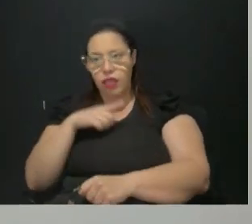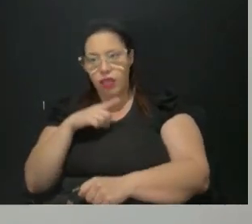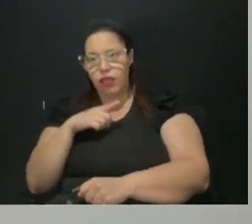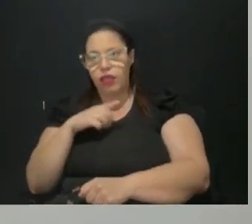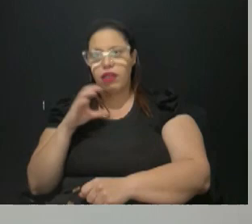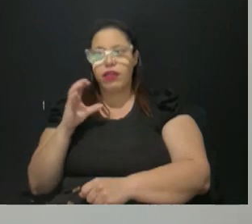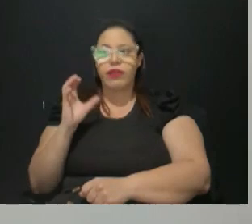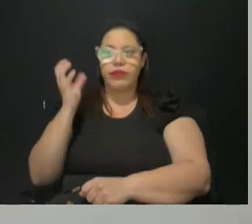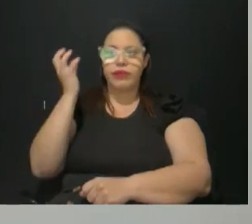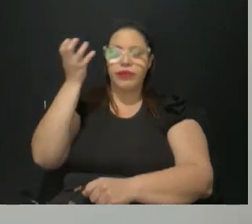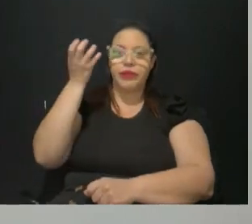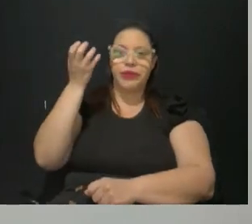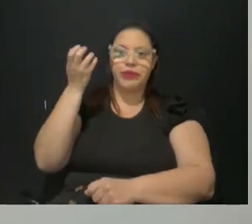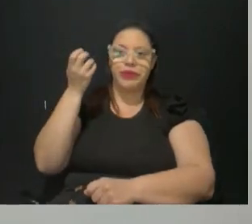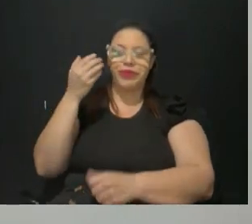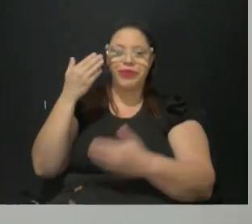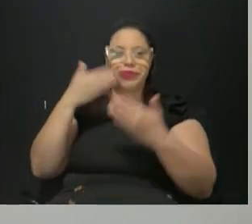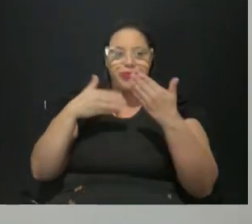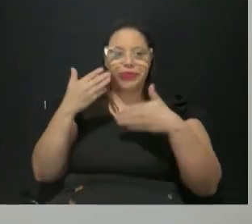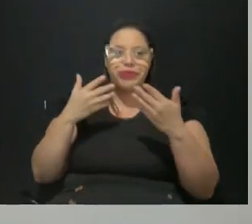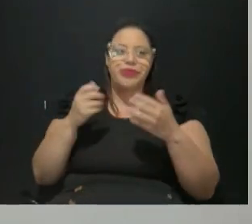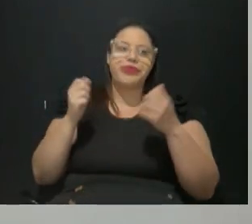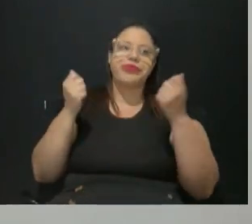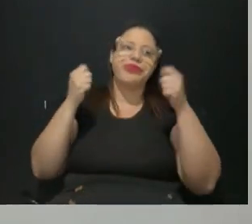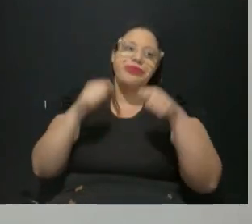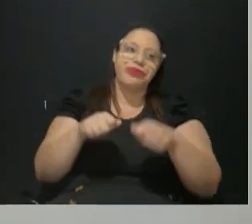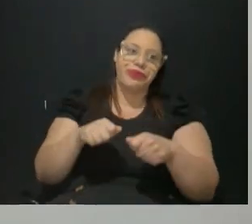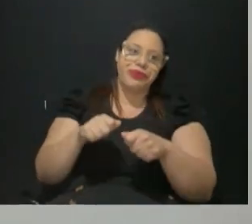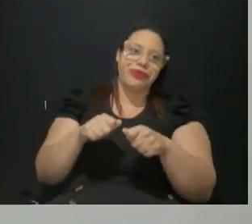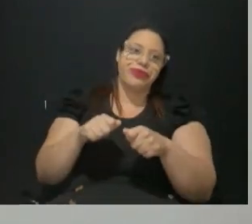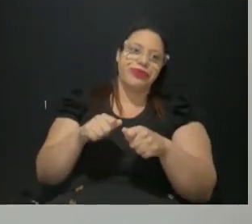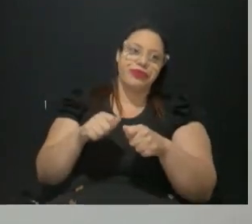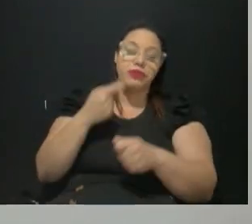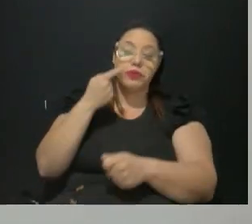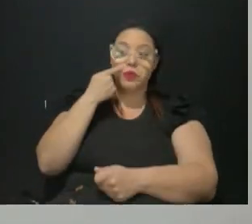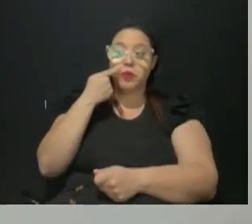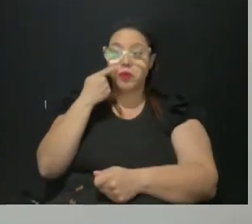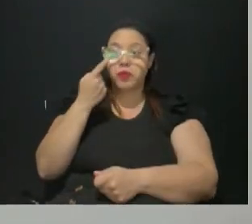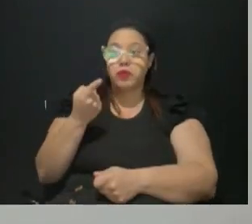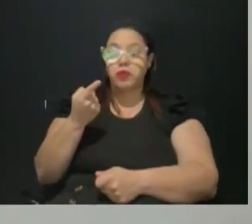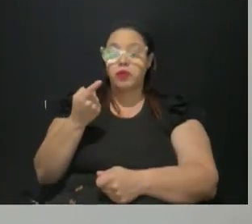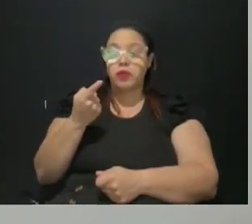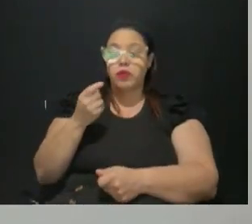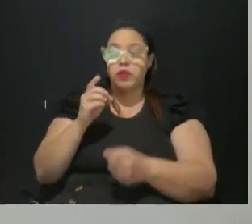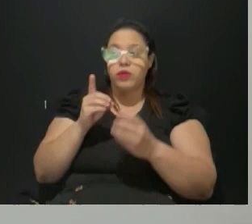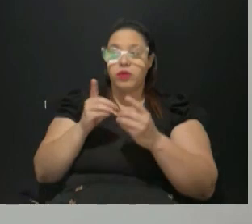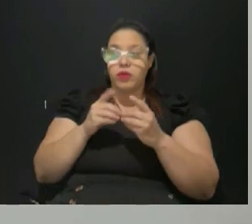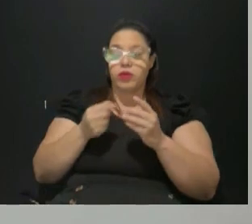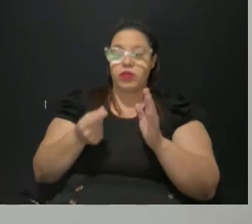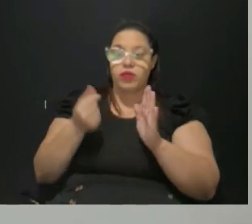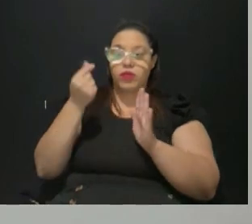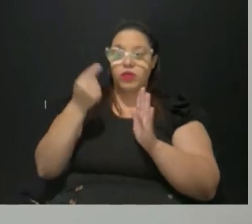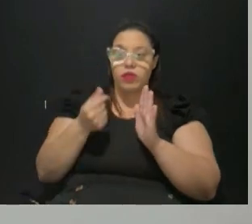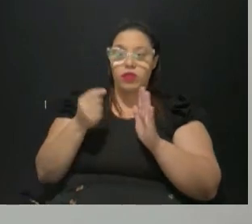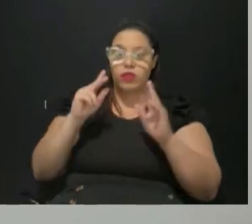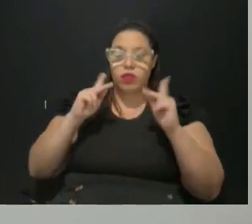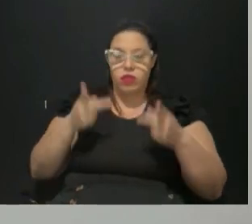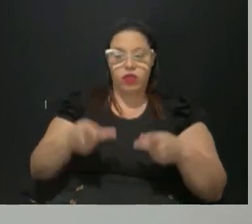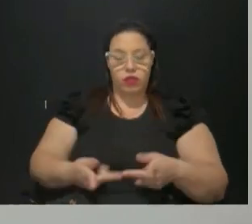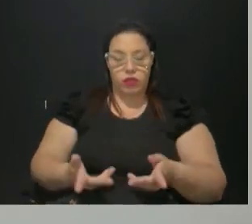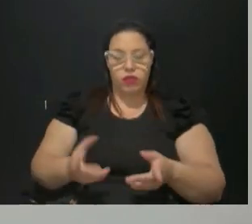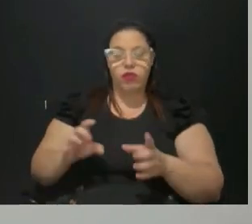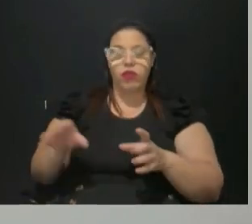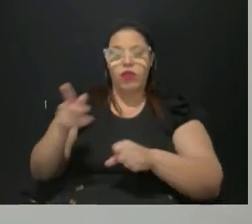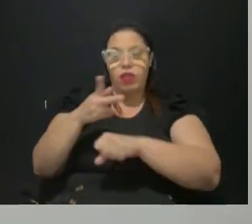a avaliação aí de possíveis, da intensificação da ajuda, tanto financeira como de recursos humanos a